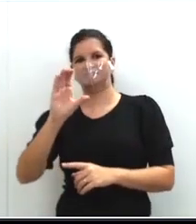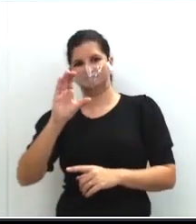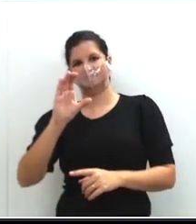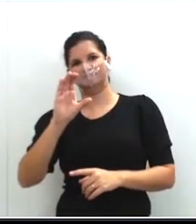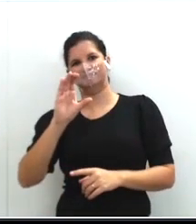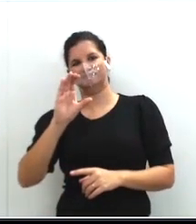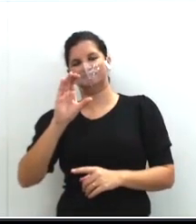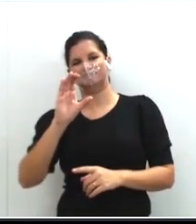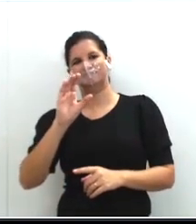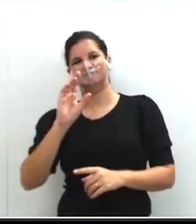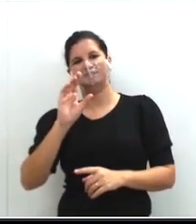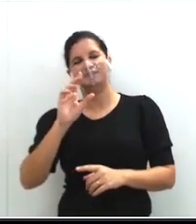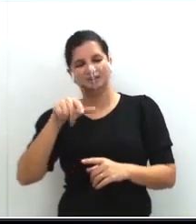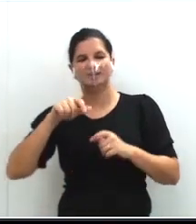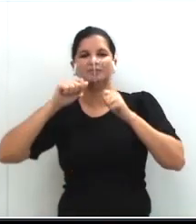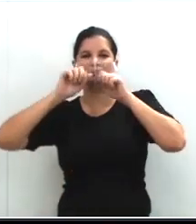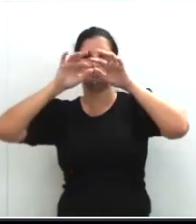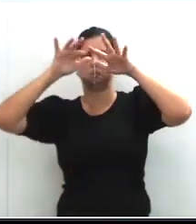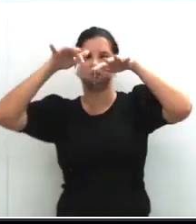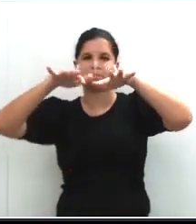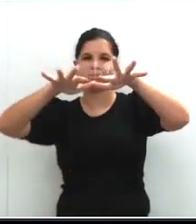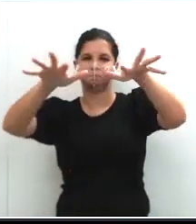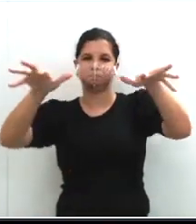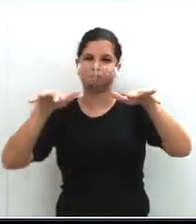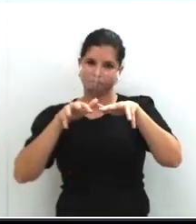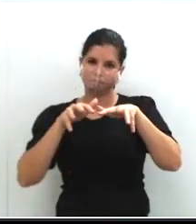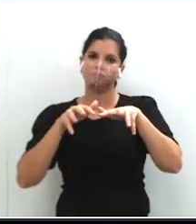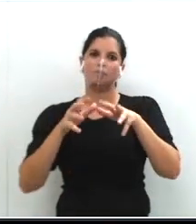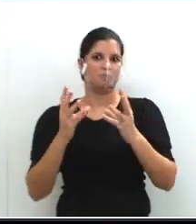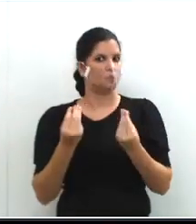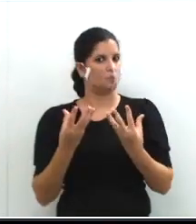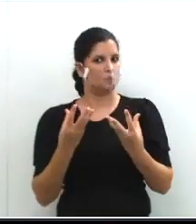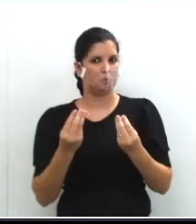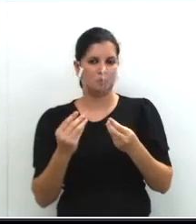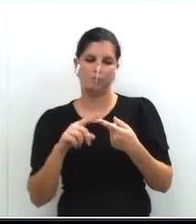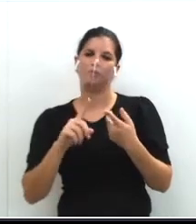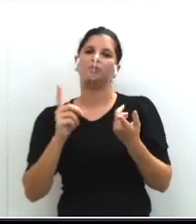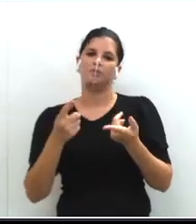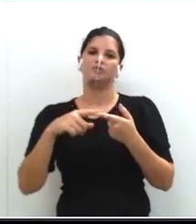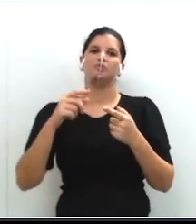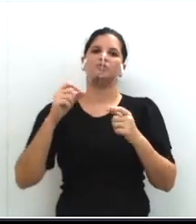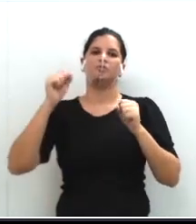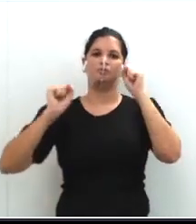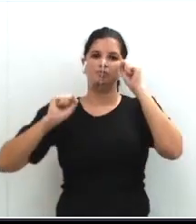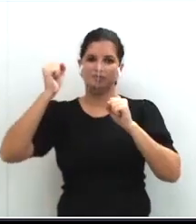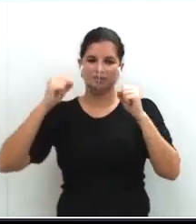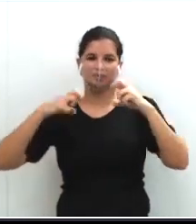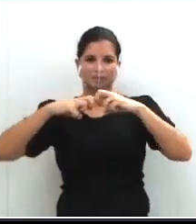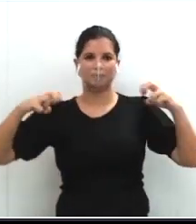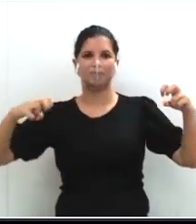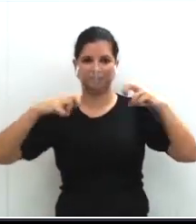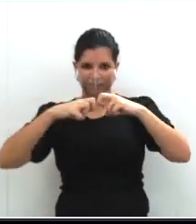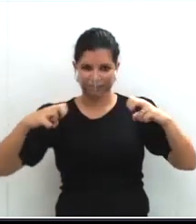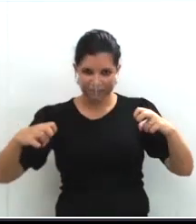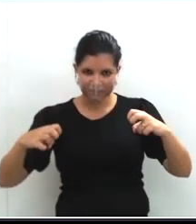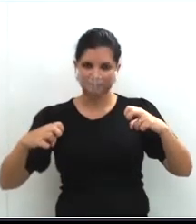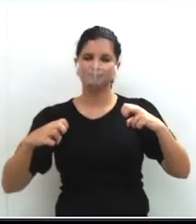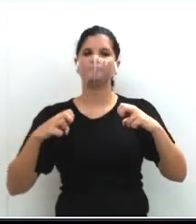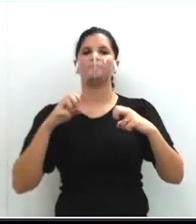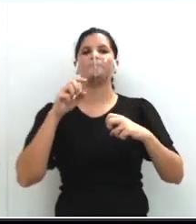atmosfera. Então é muito carbono. Então, como incremento na produção de usinas termoelétricas,